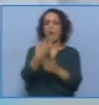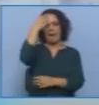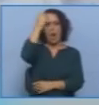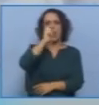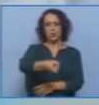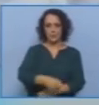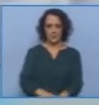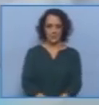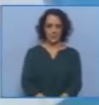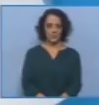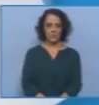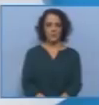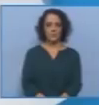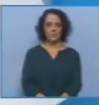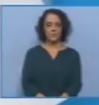é?